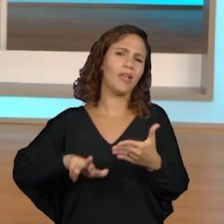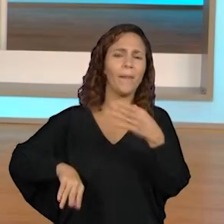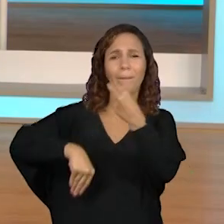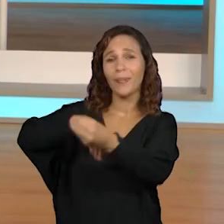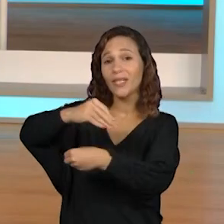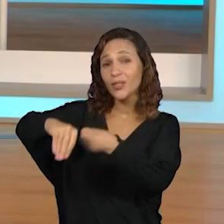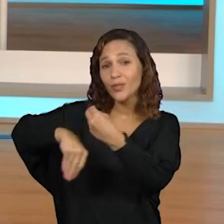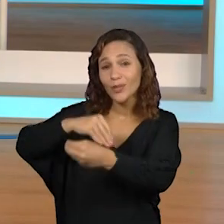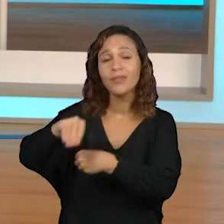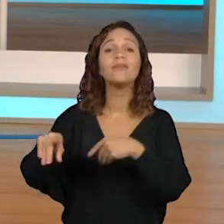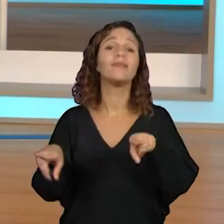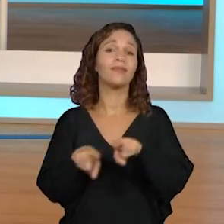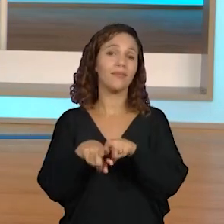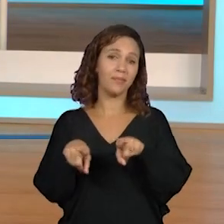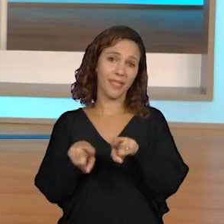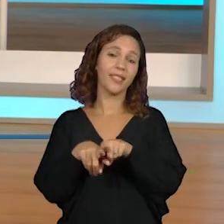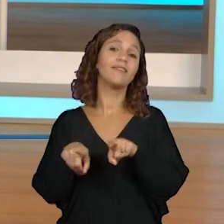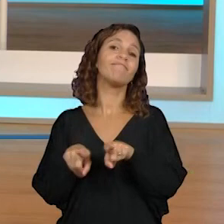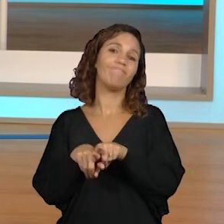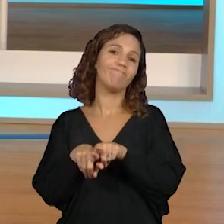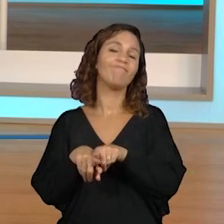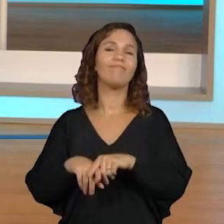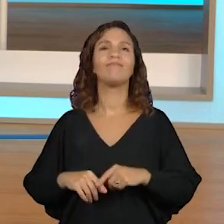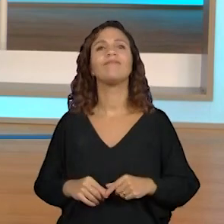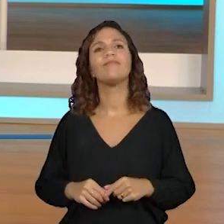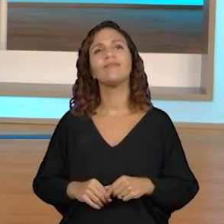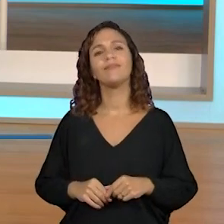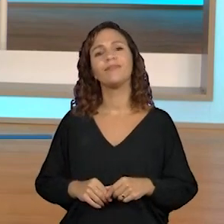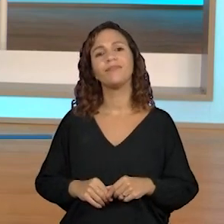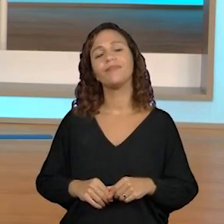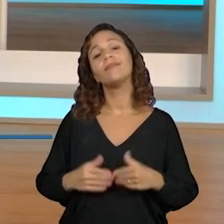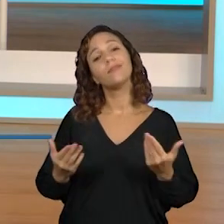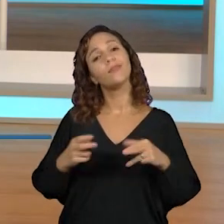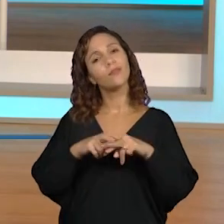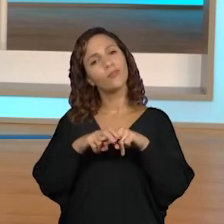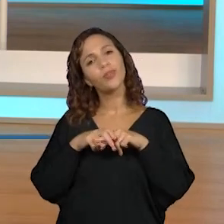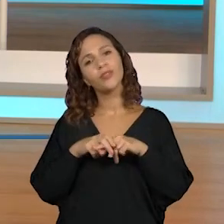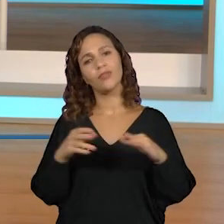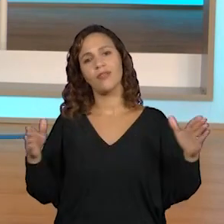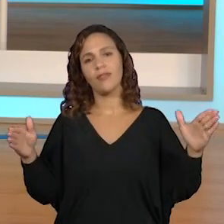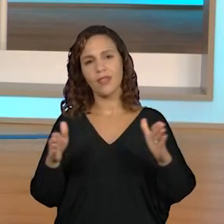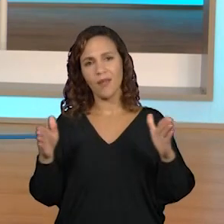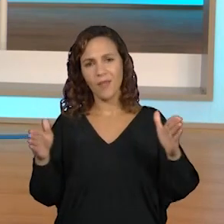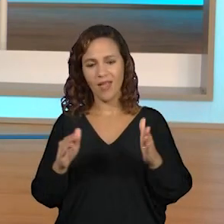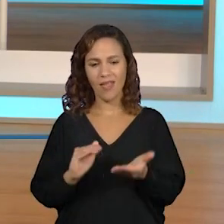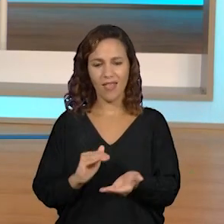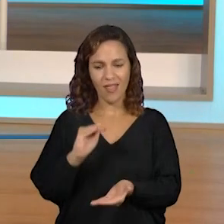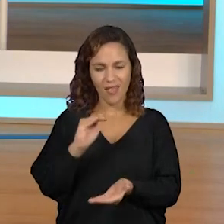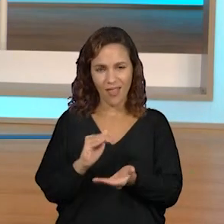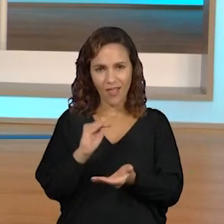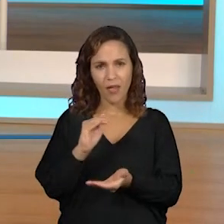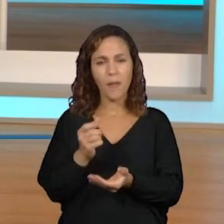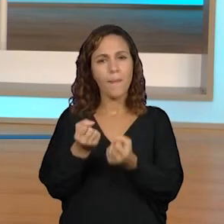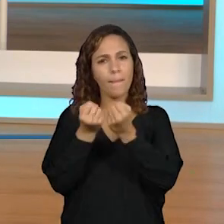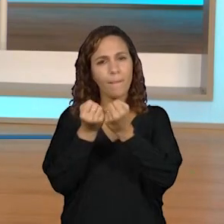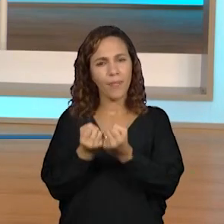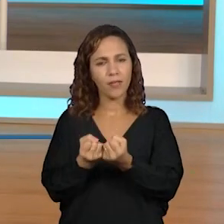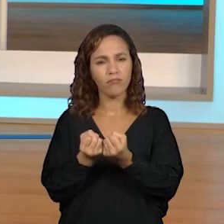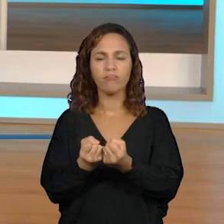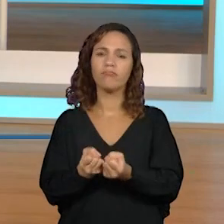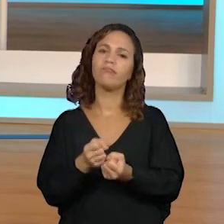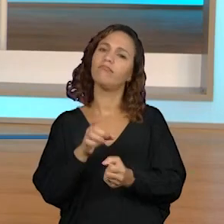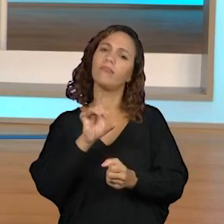misturas de raças que a gente tem entre os cães domésticos então o tamanho e o peso variam de raça